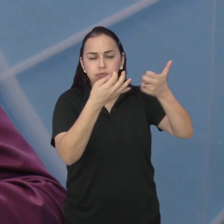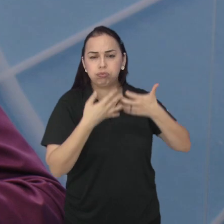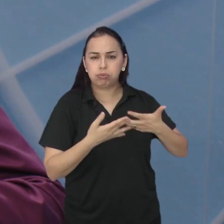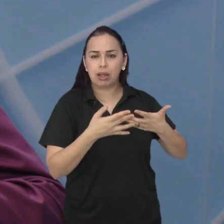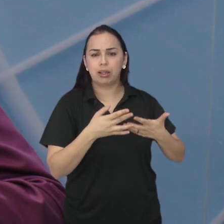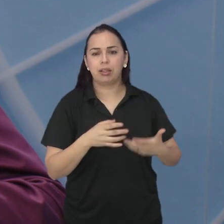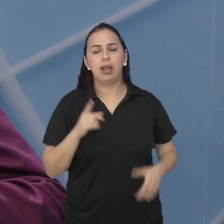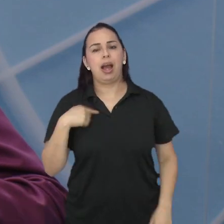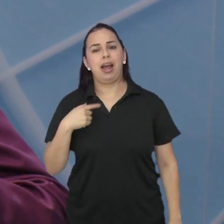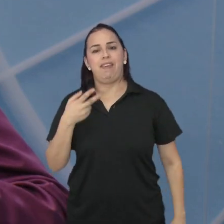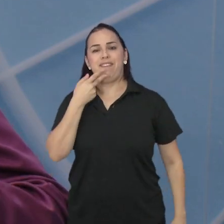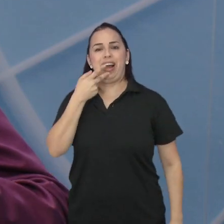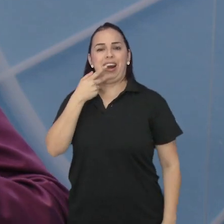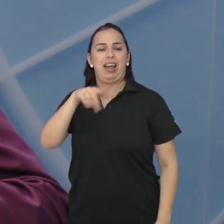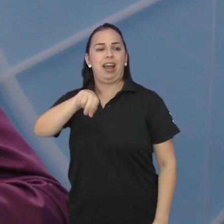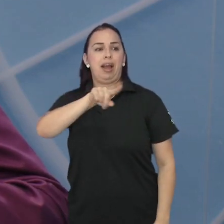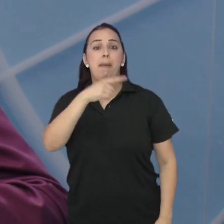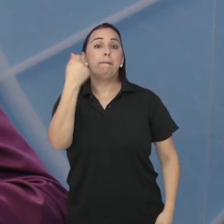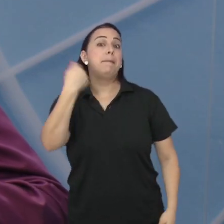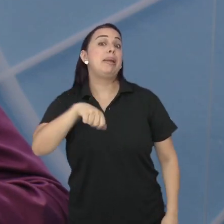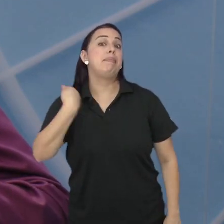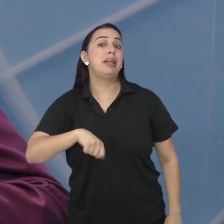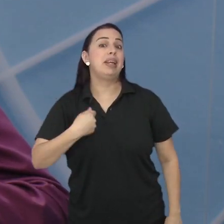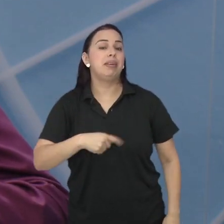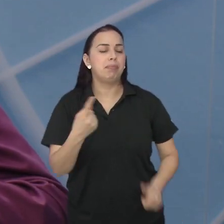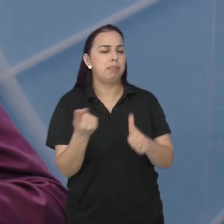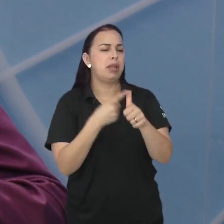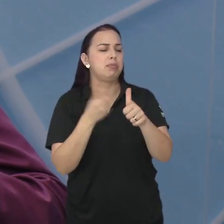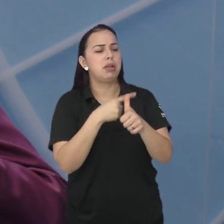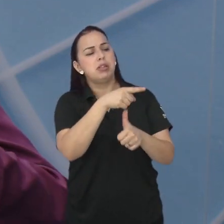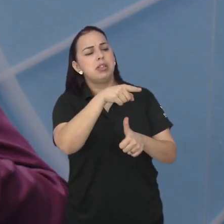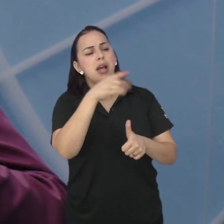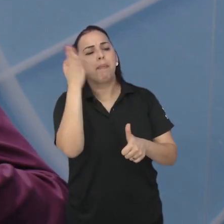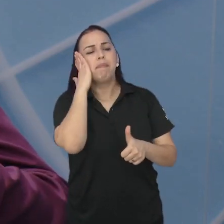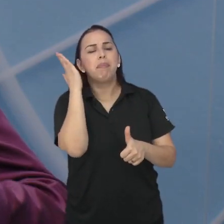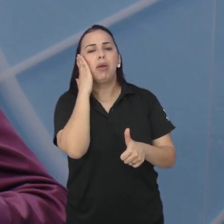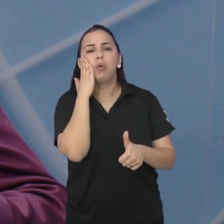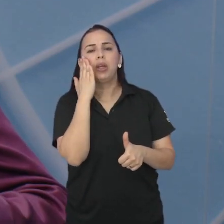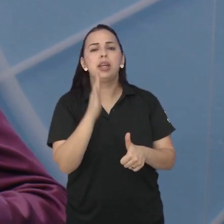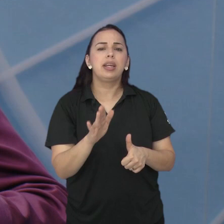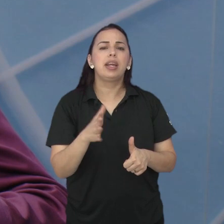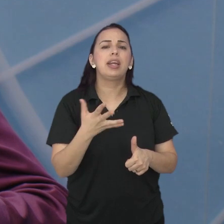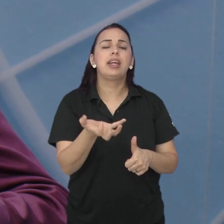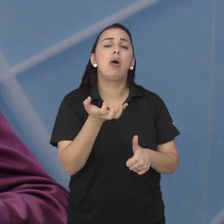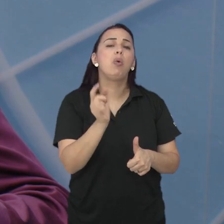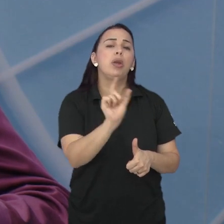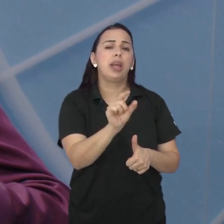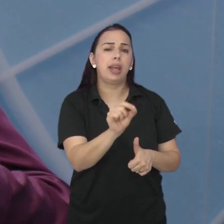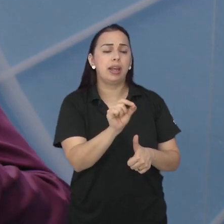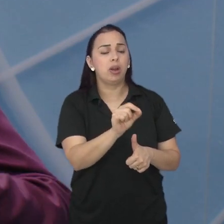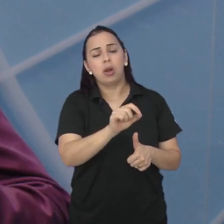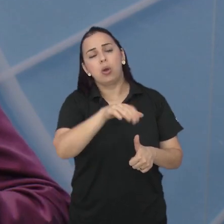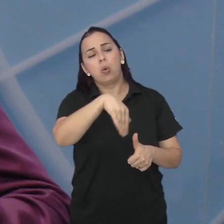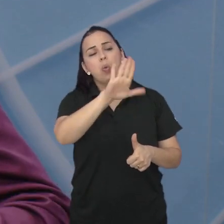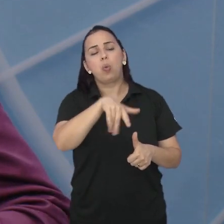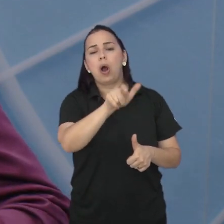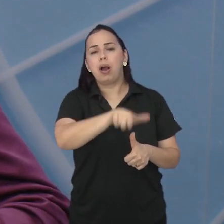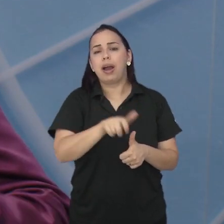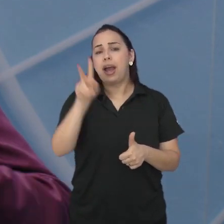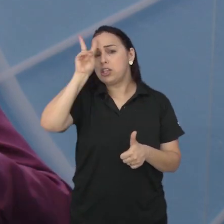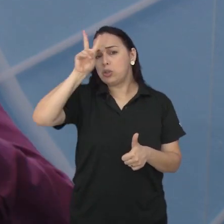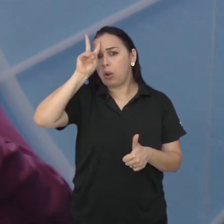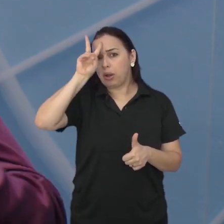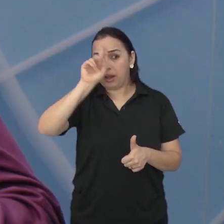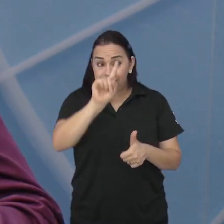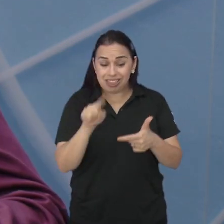que a gente fala, né, quem está em situação de rua tem que ser ouvido. A gente tem que saber o que eles querem primeiro, saber qual que é a história dele,